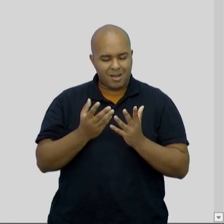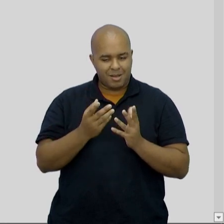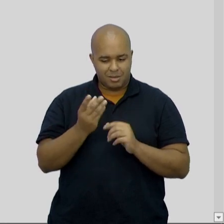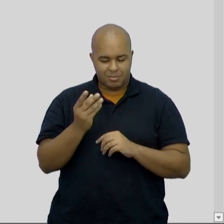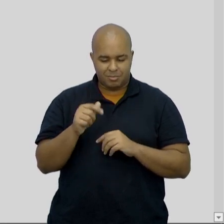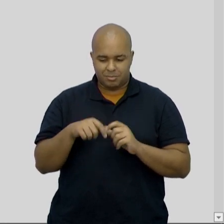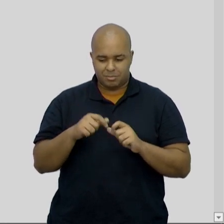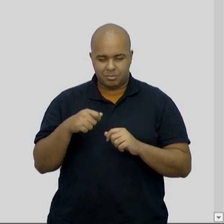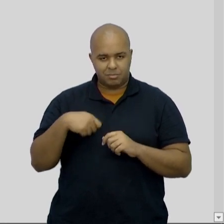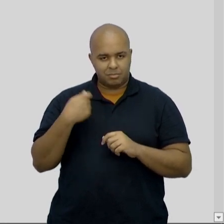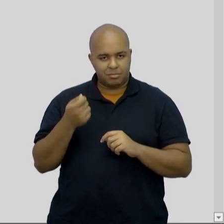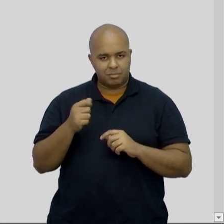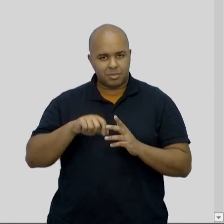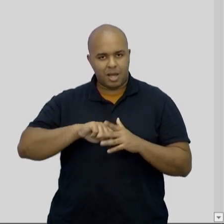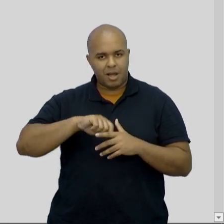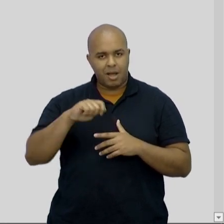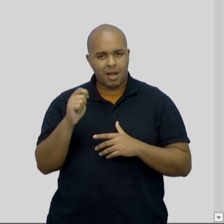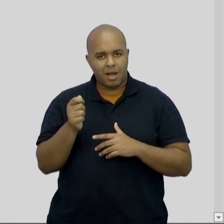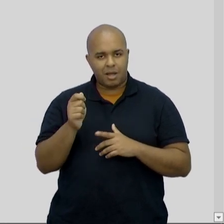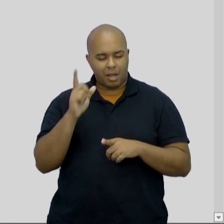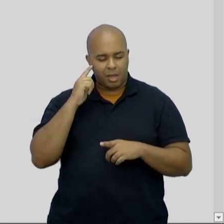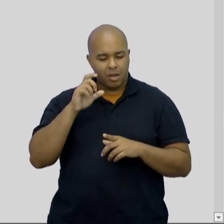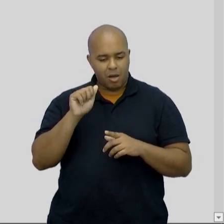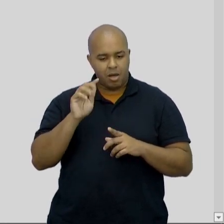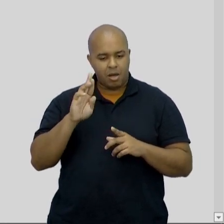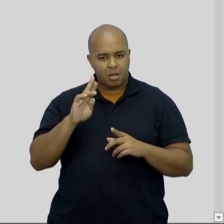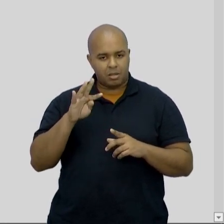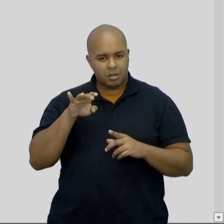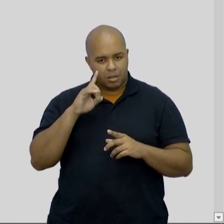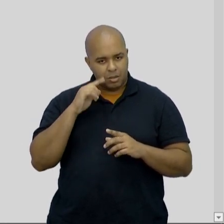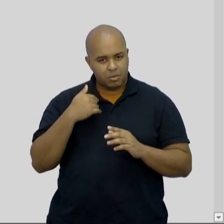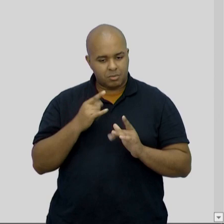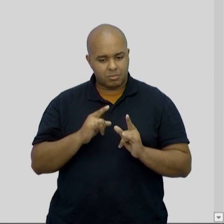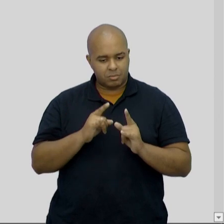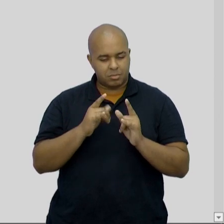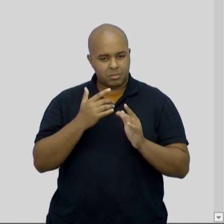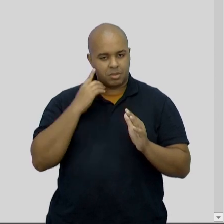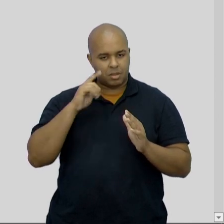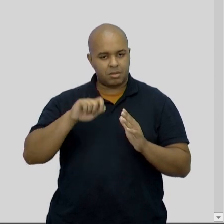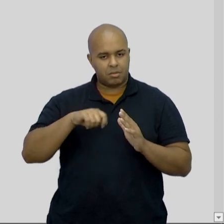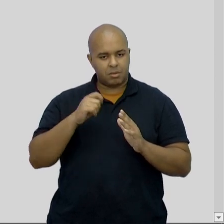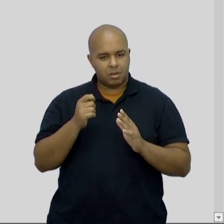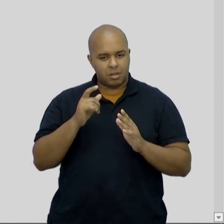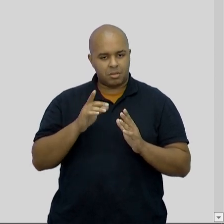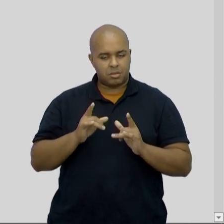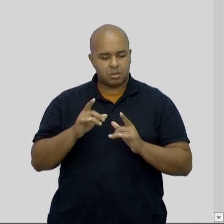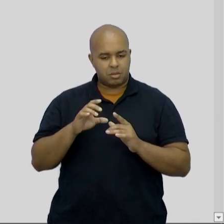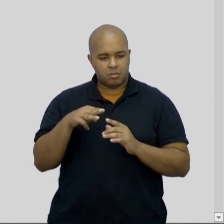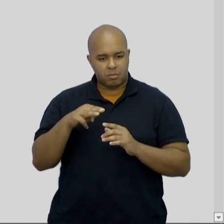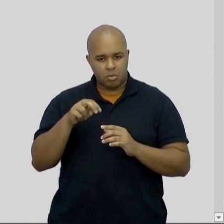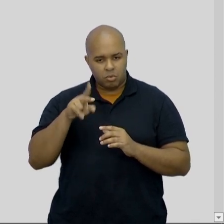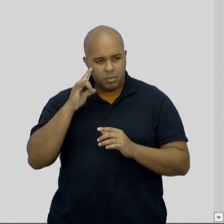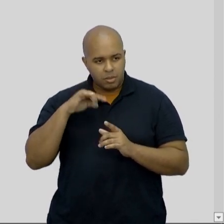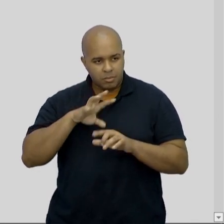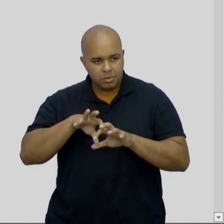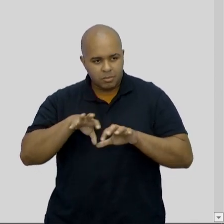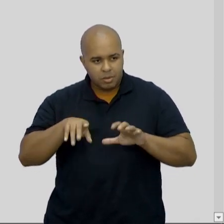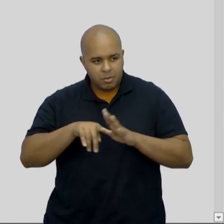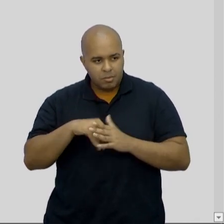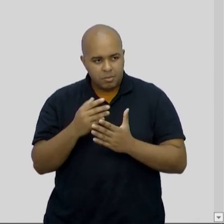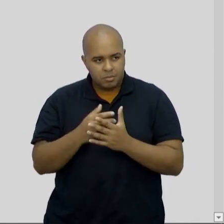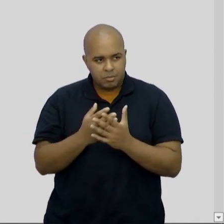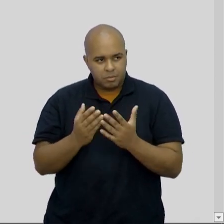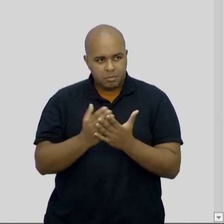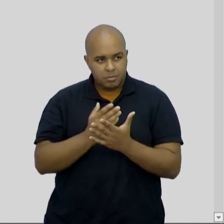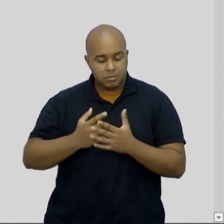é um artefato, e aqui é um símbolozinho de um prédiozinho que indica que a carta é de monumento. Então a gente separaria essas